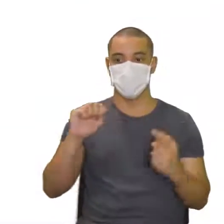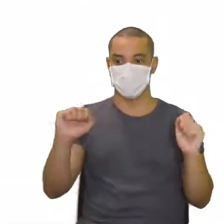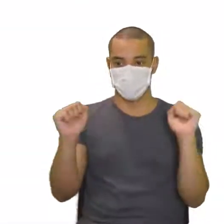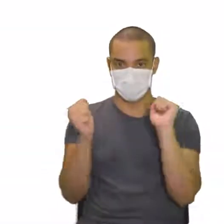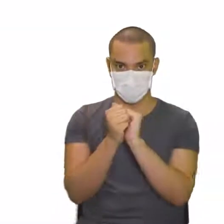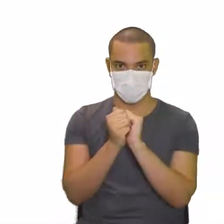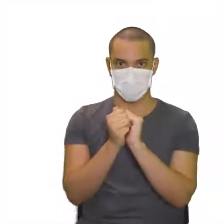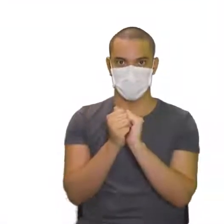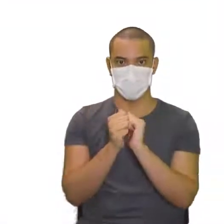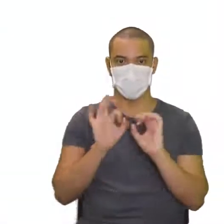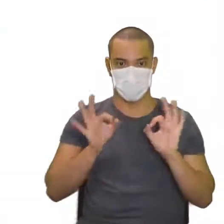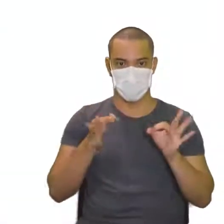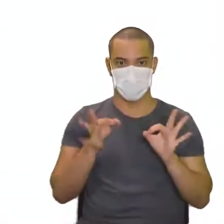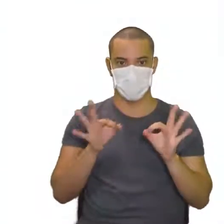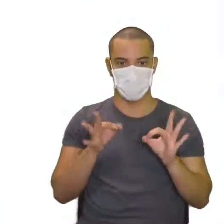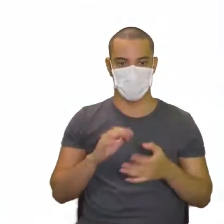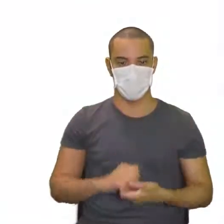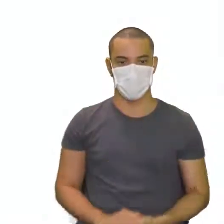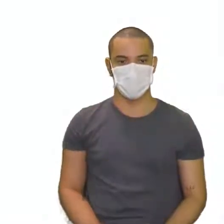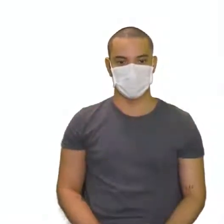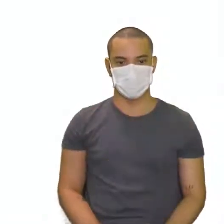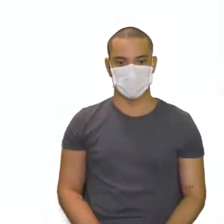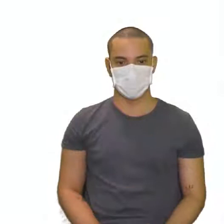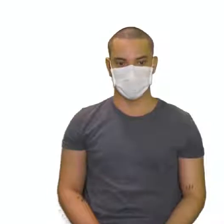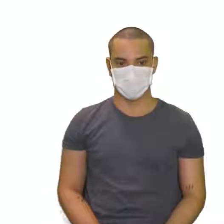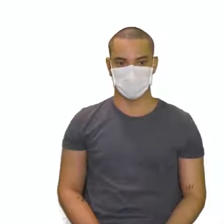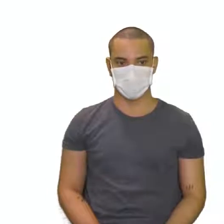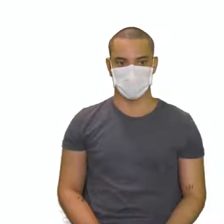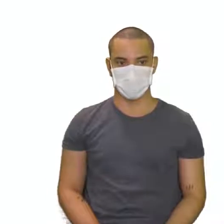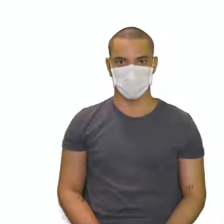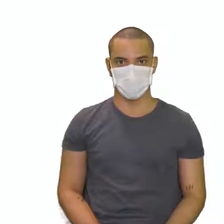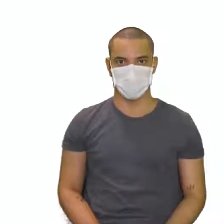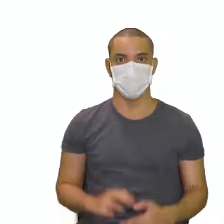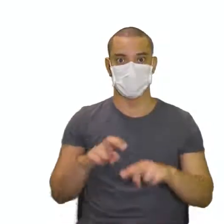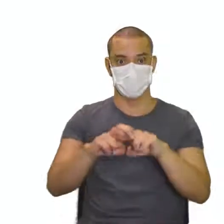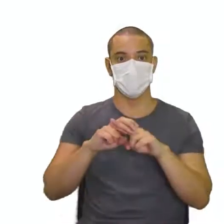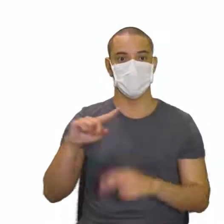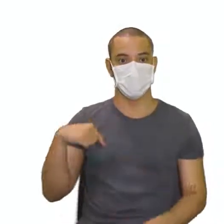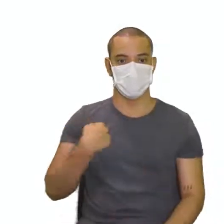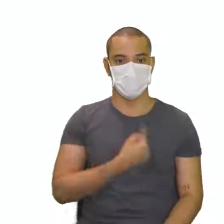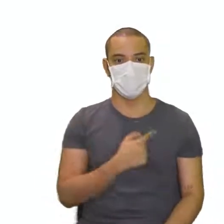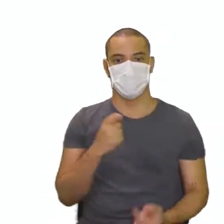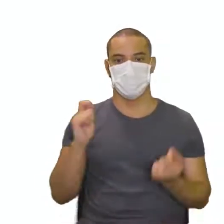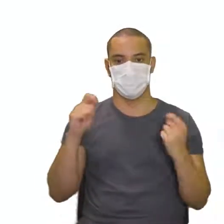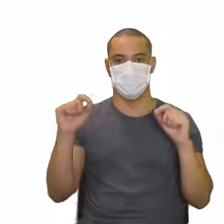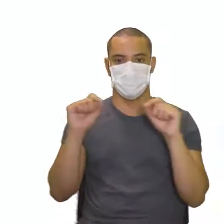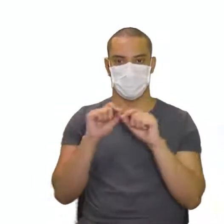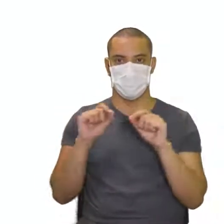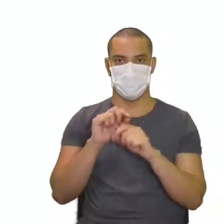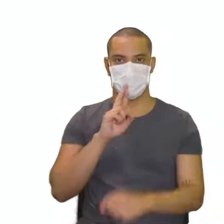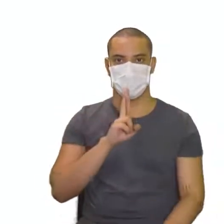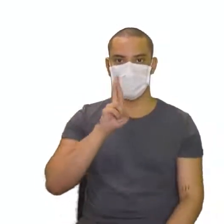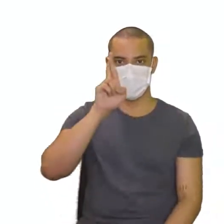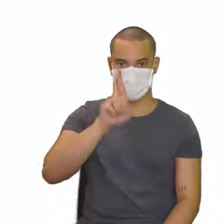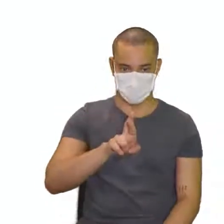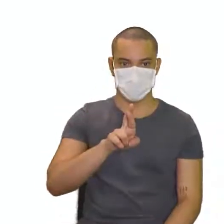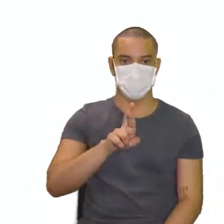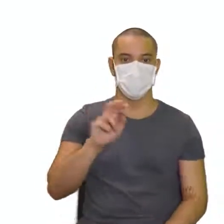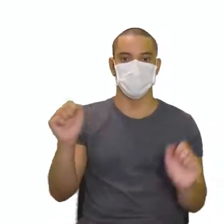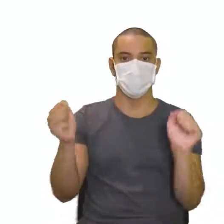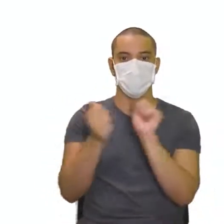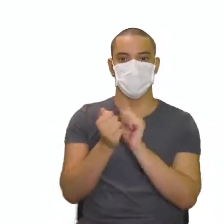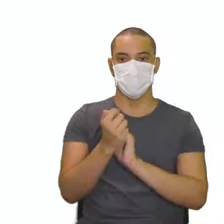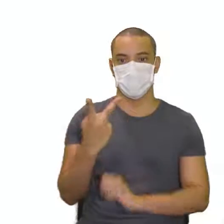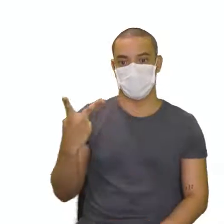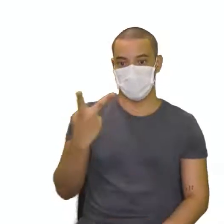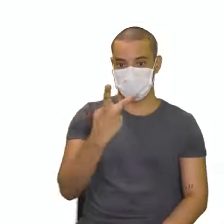ponto, fechou? E nós podemos fazer o resultante, olha lá o resultante. Como os 2